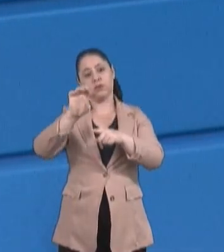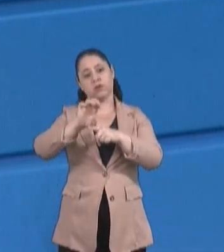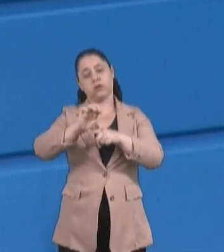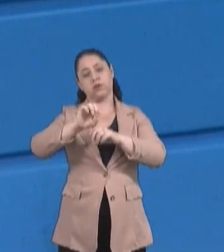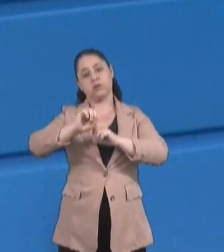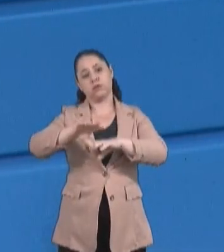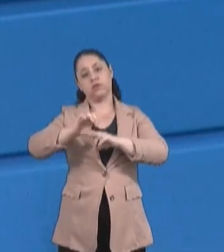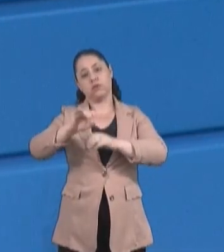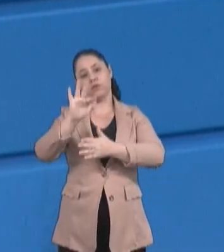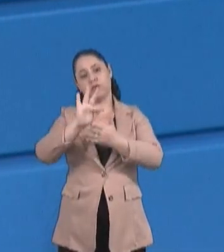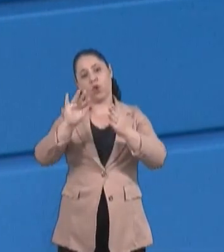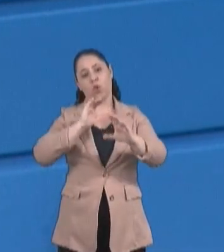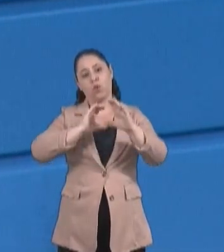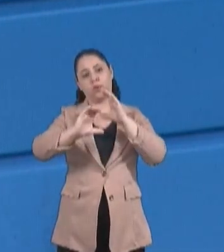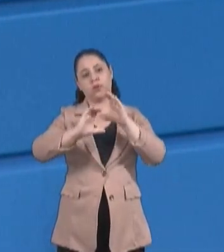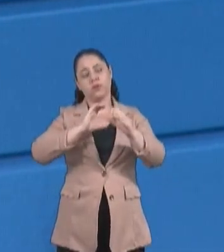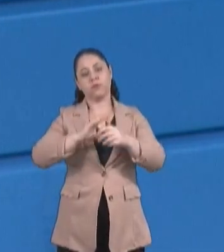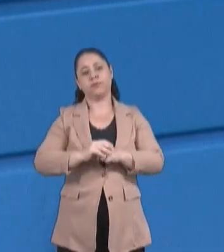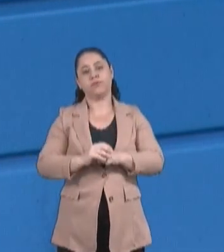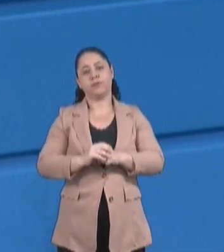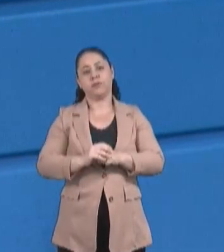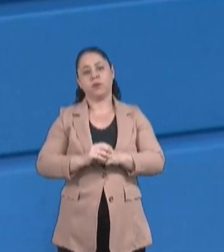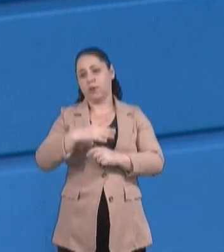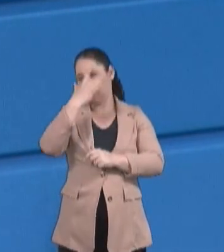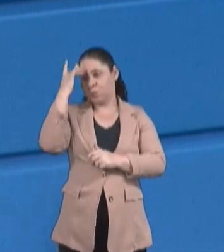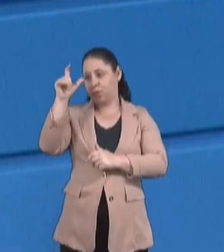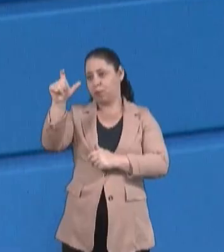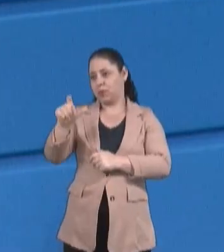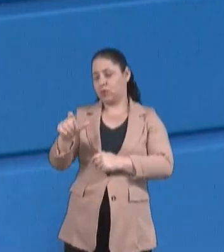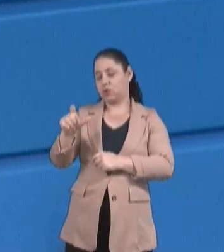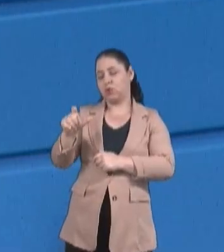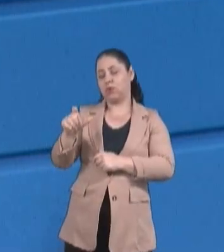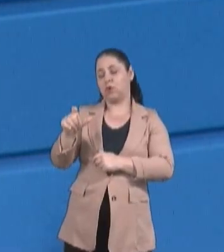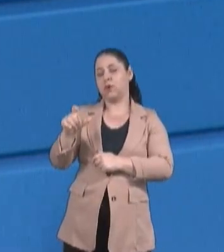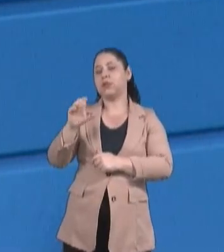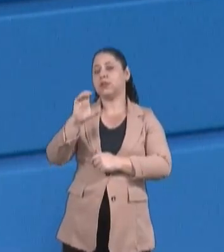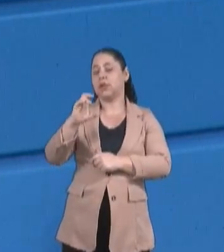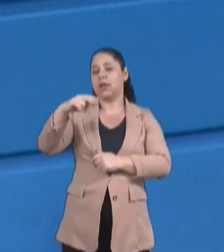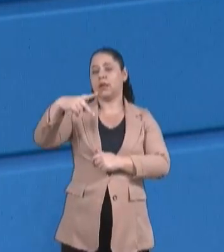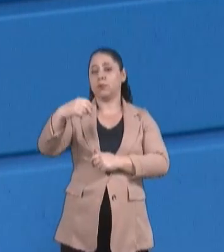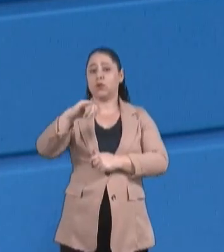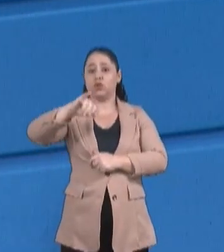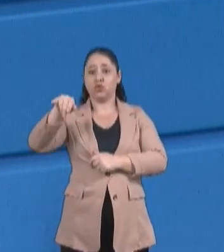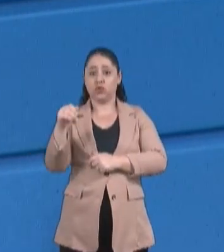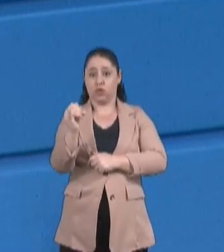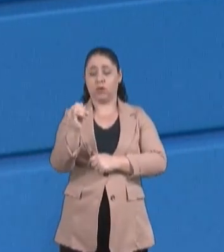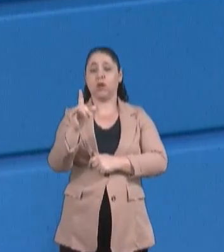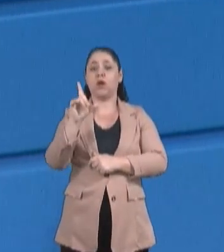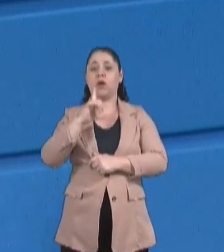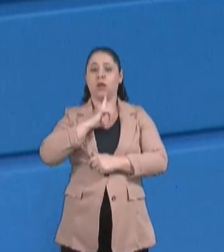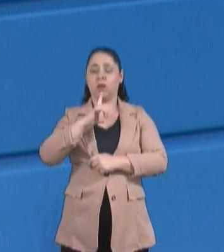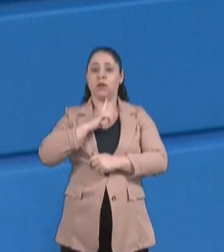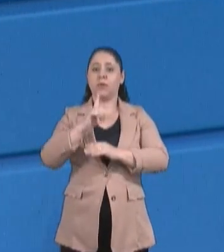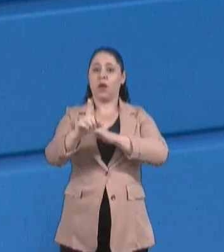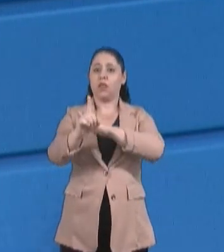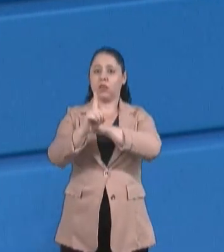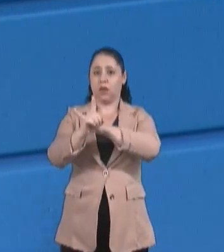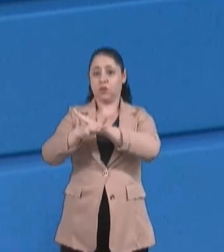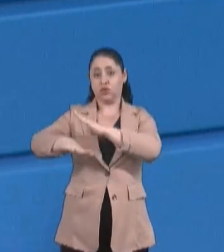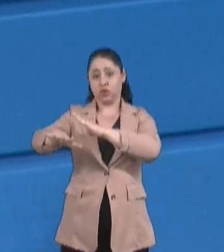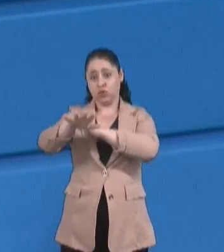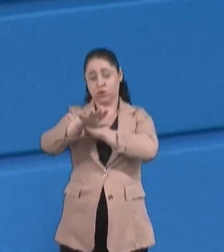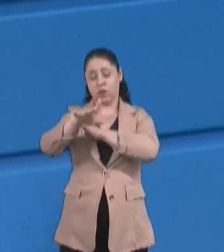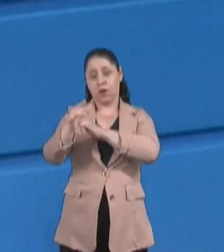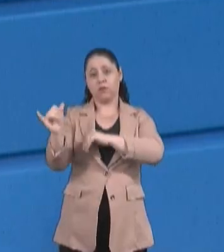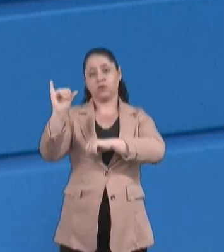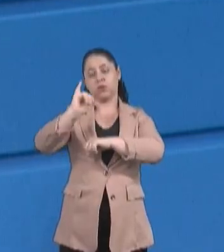Fundação Educativa de Comunicação de Nova Andradina, pessoa jurídica de direito privado, sem fins lucrativos, de natureza assistencial,